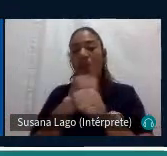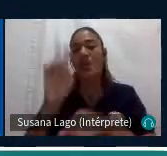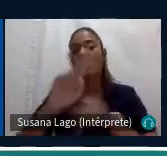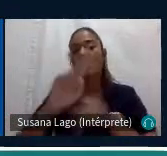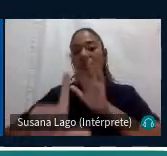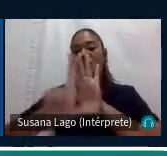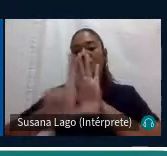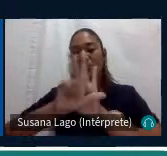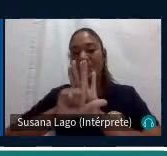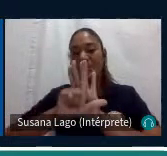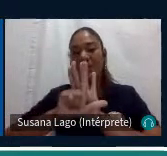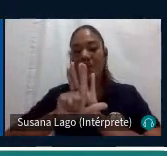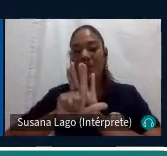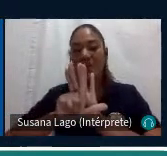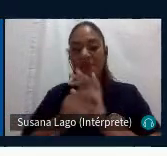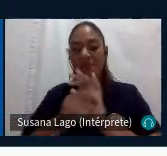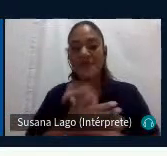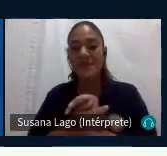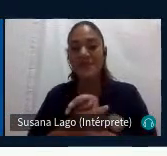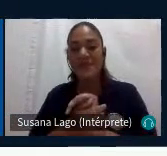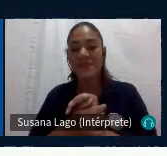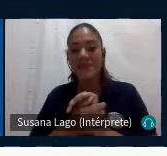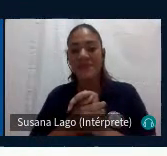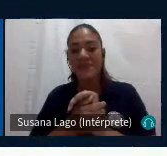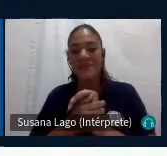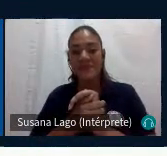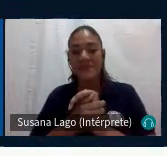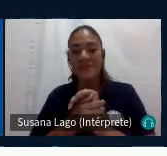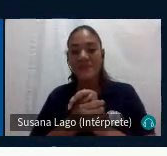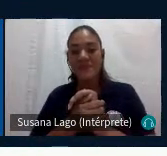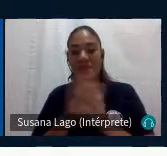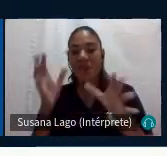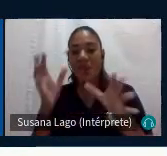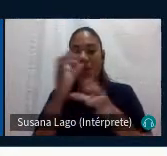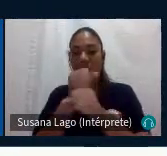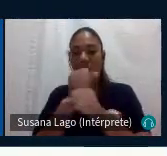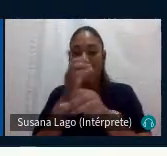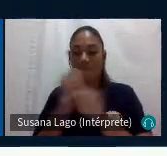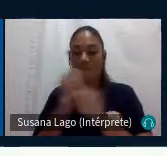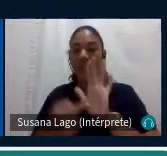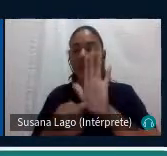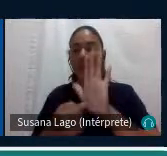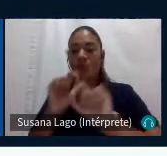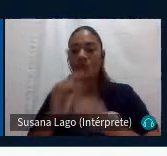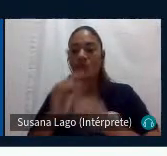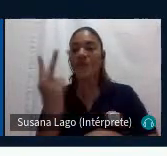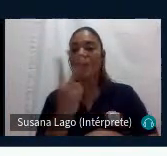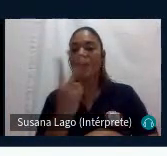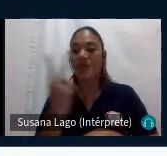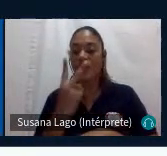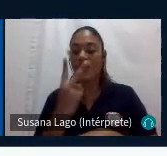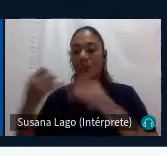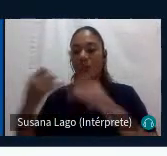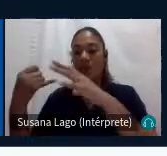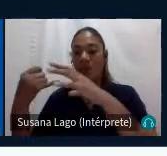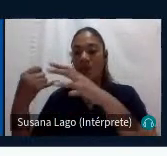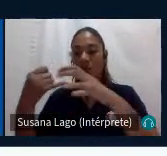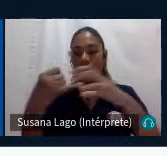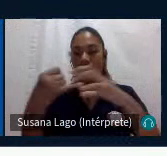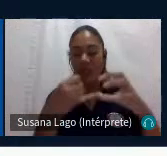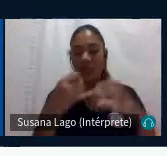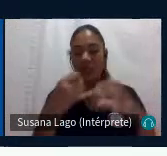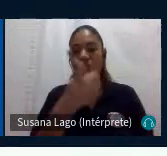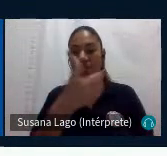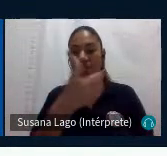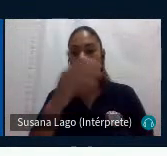I a corrente. Então, calculando aqui, ele deu o valor da corrente de 10 miliamperes